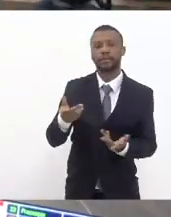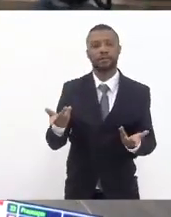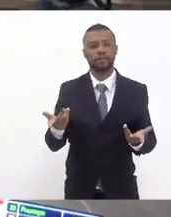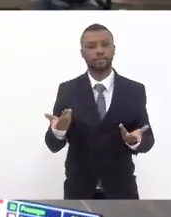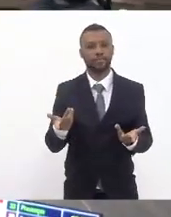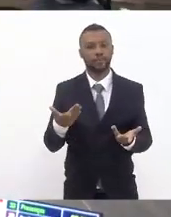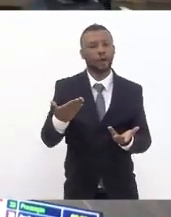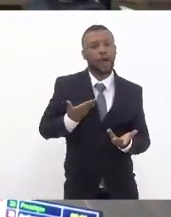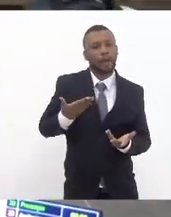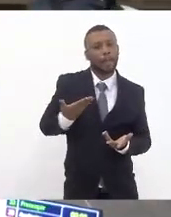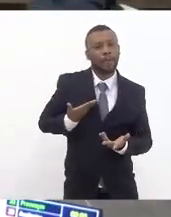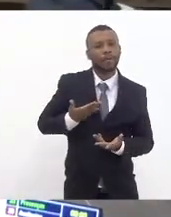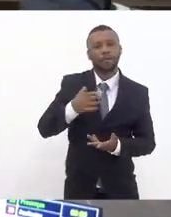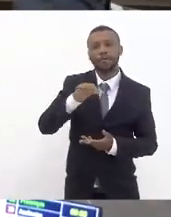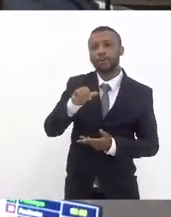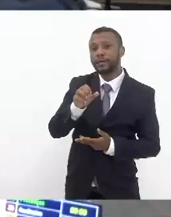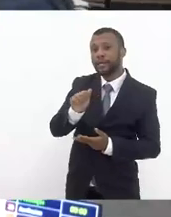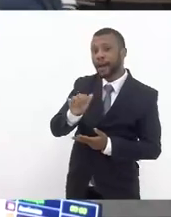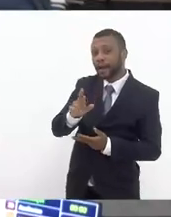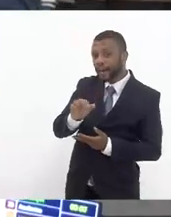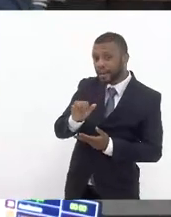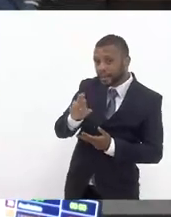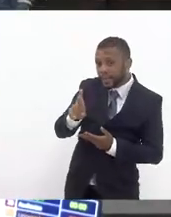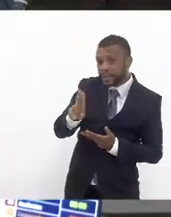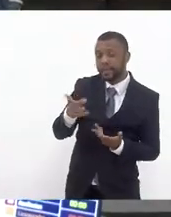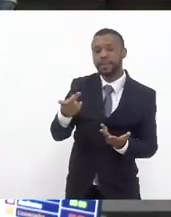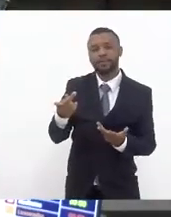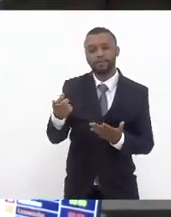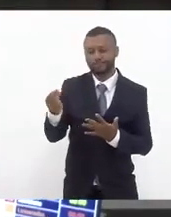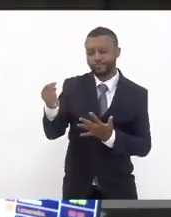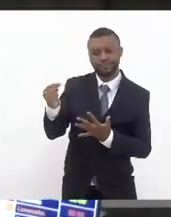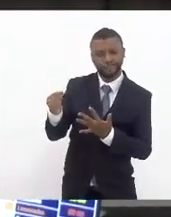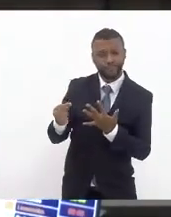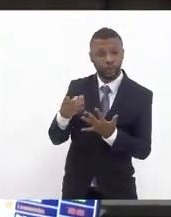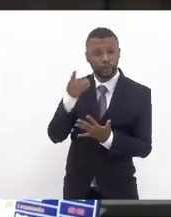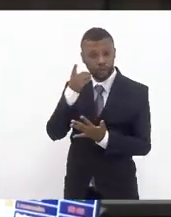nosso amigo Jari, Tânia Rodrigues, Márcio Pacheco,